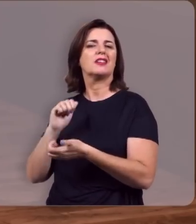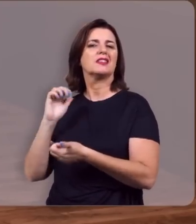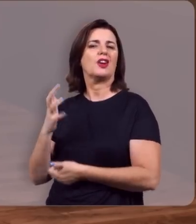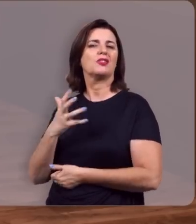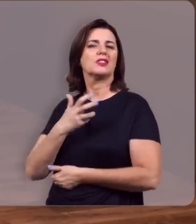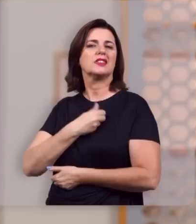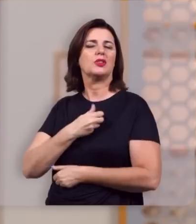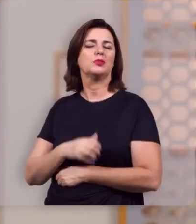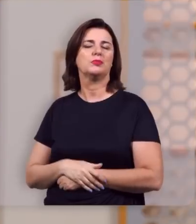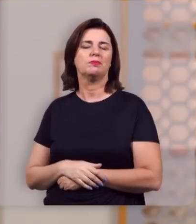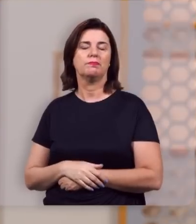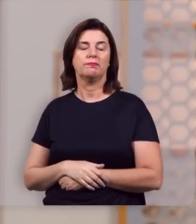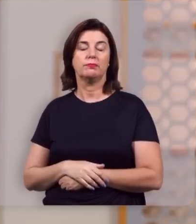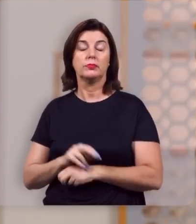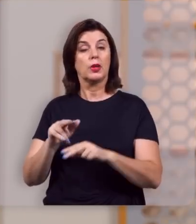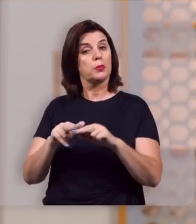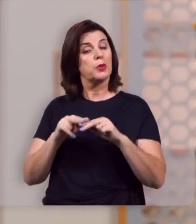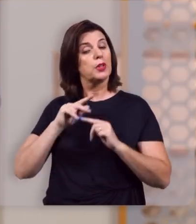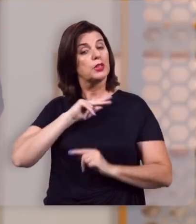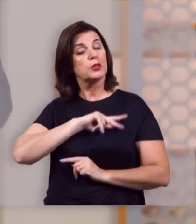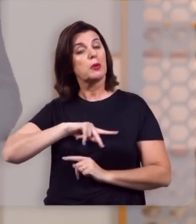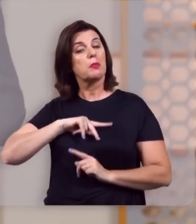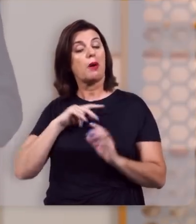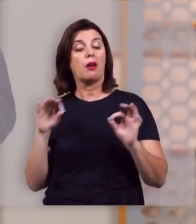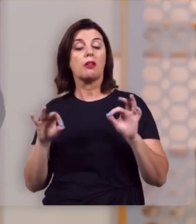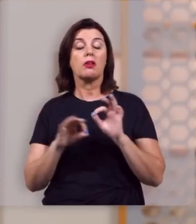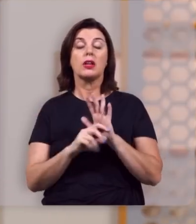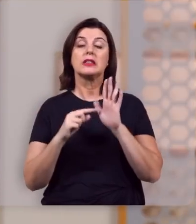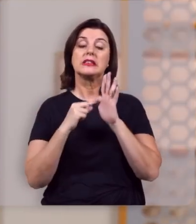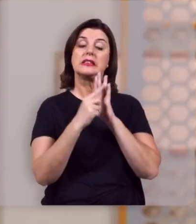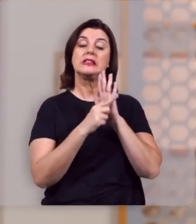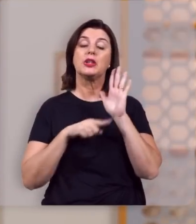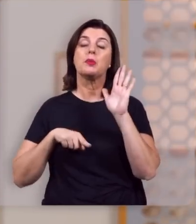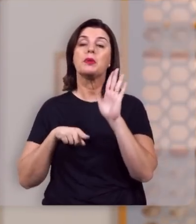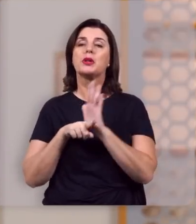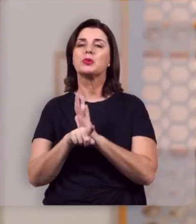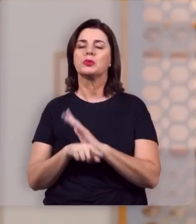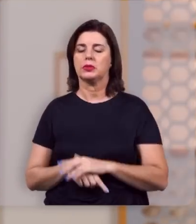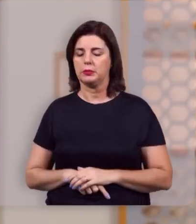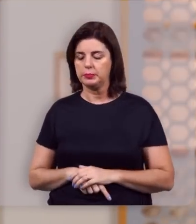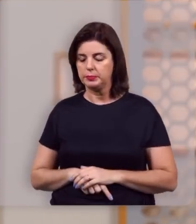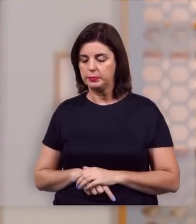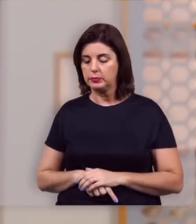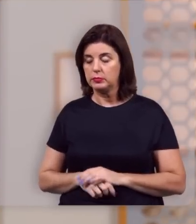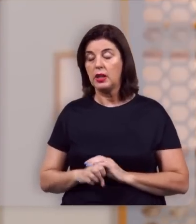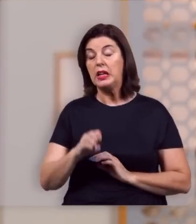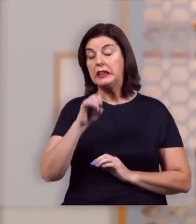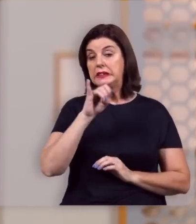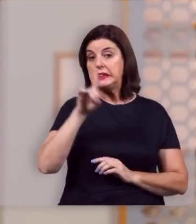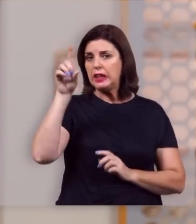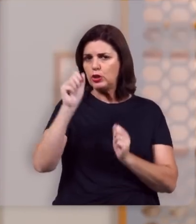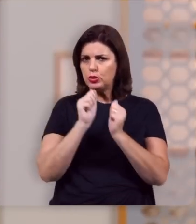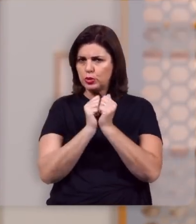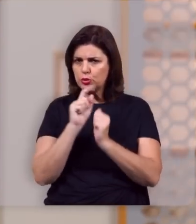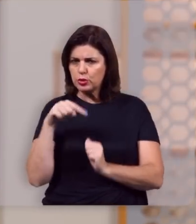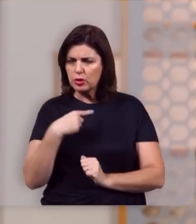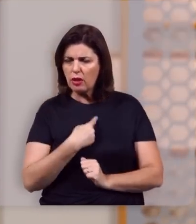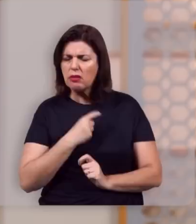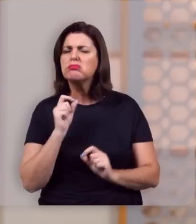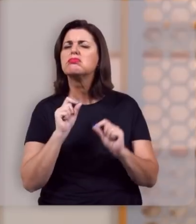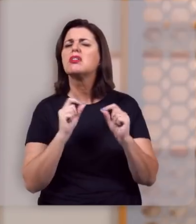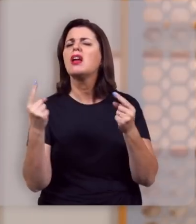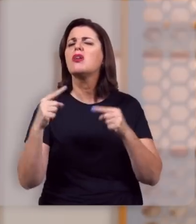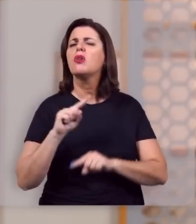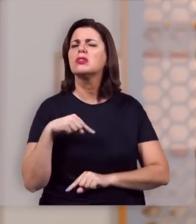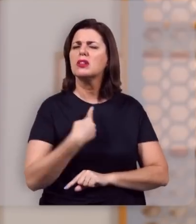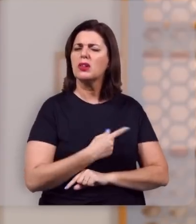garantida. É por isso que Paulo conclui com 5 perguntas retóricas. Se Deus é por nós, quem